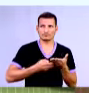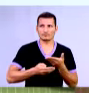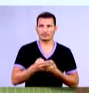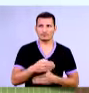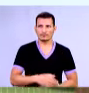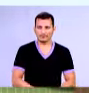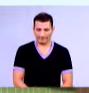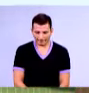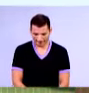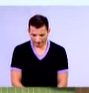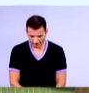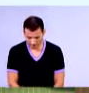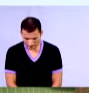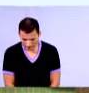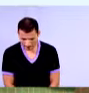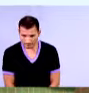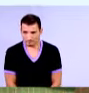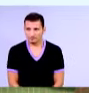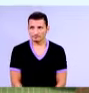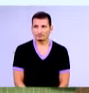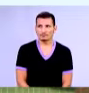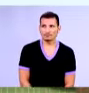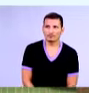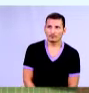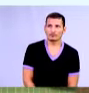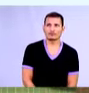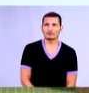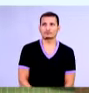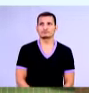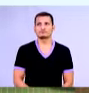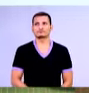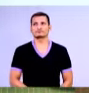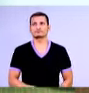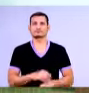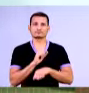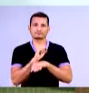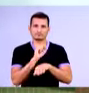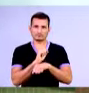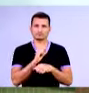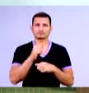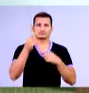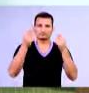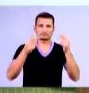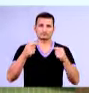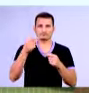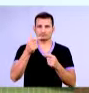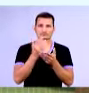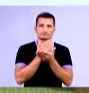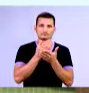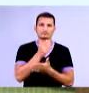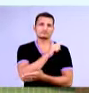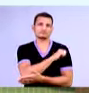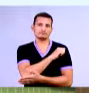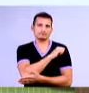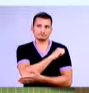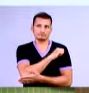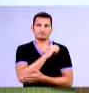mesmo, professor. E eu esperava aqui no item 2, alguns dos alunos indicassem, né,